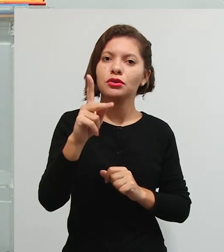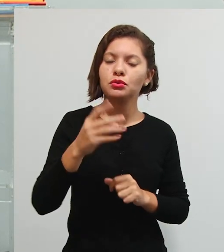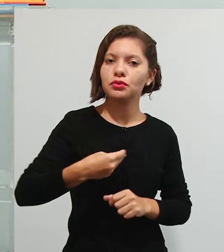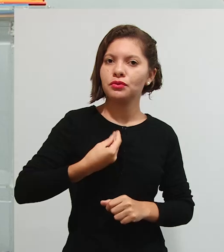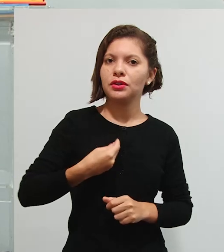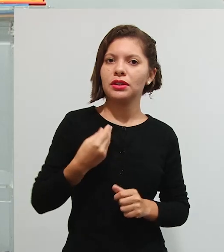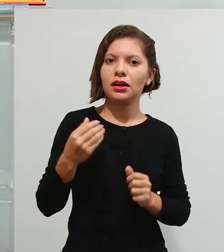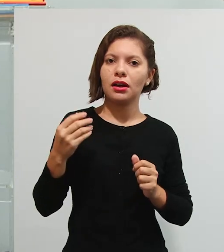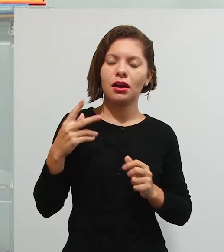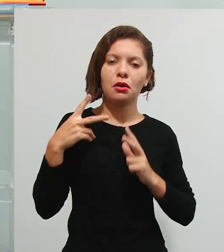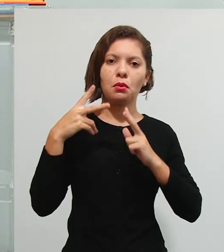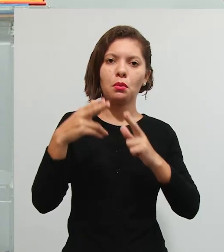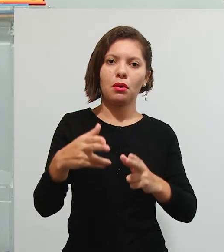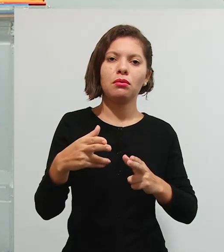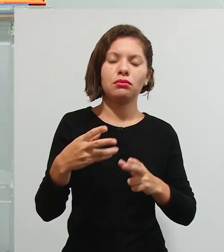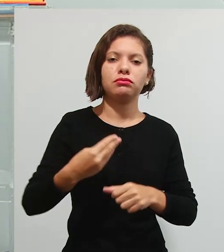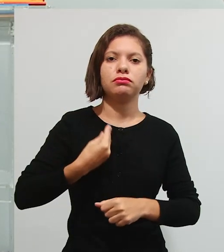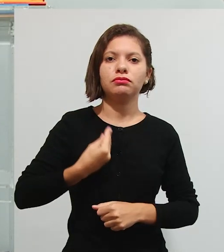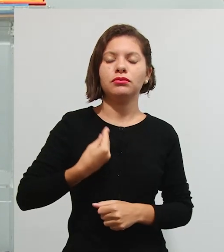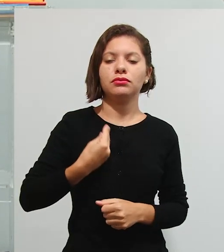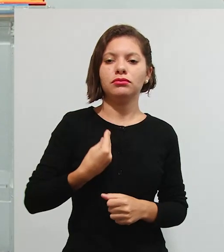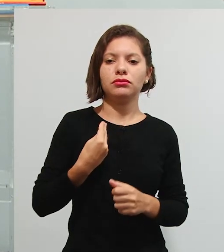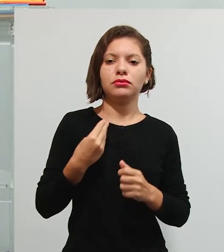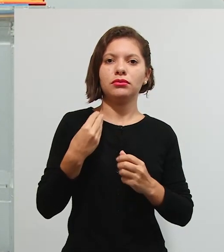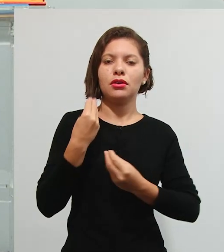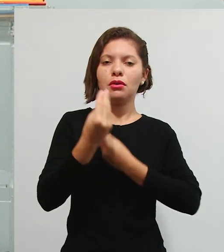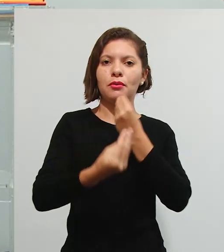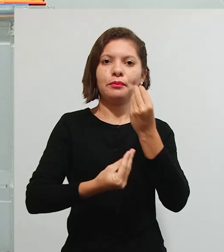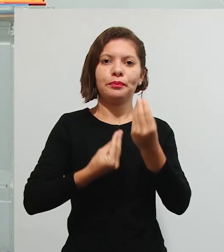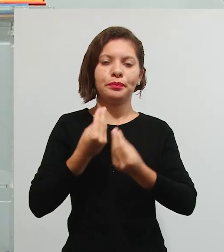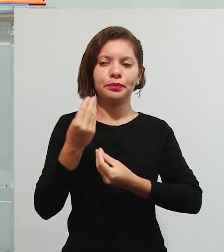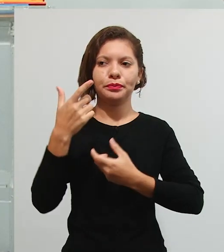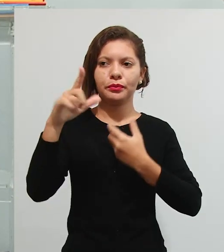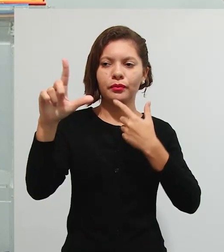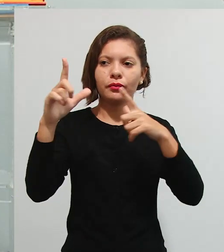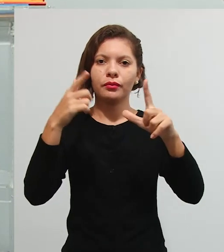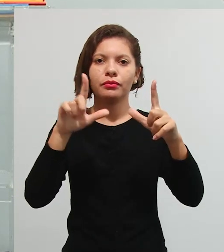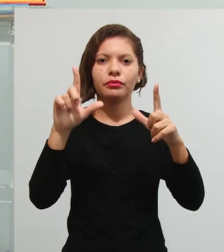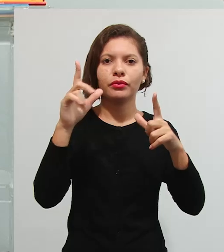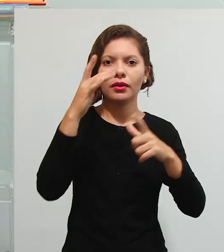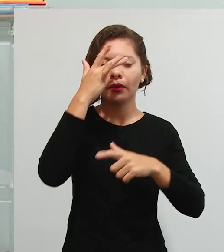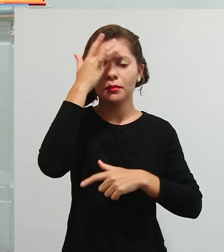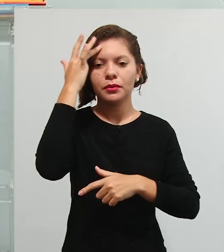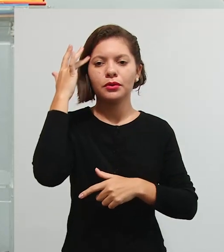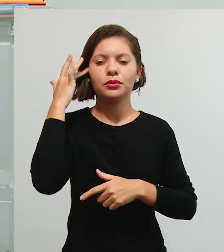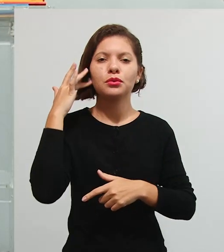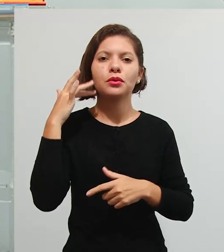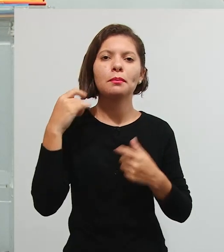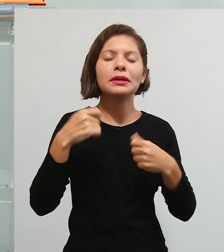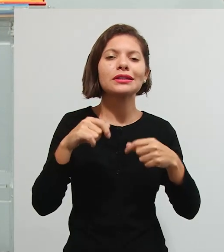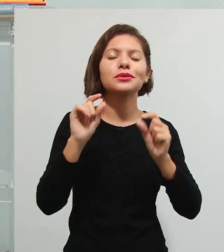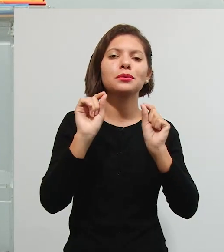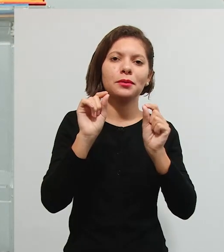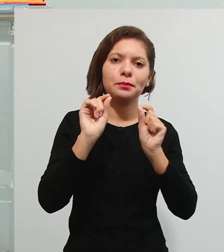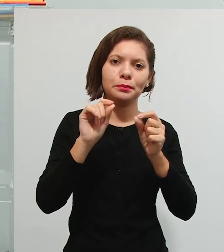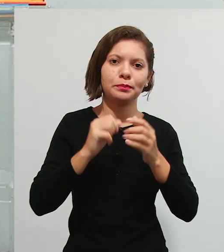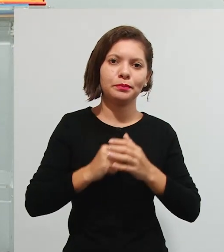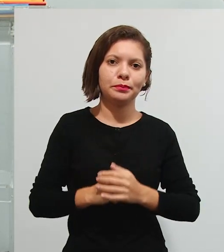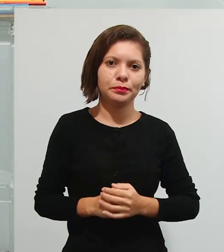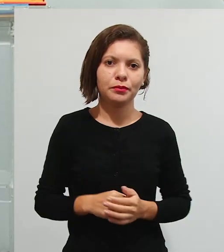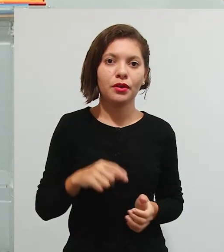uma intervenção, todos eles vão ter essa perspectiva de intervenção. Seja você optando pela trilha da extensão, que vai ser